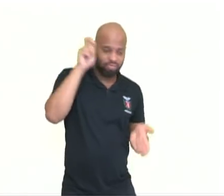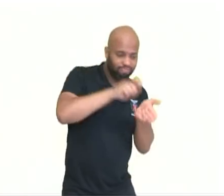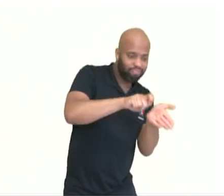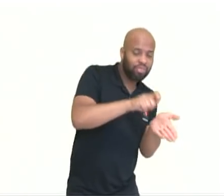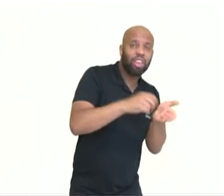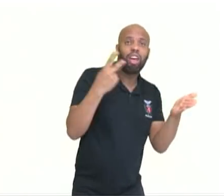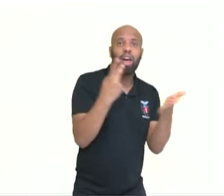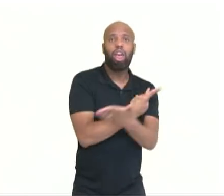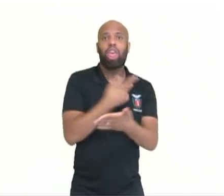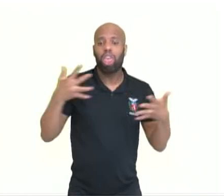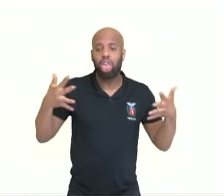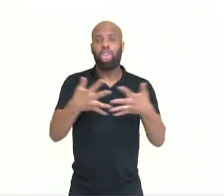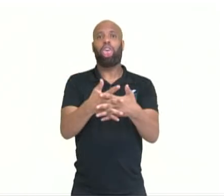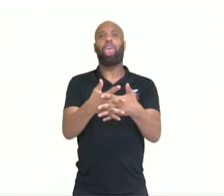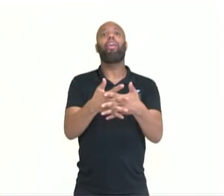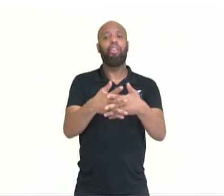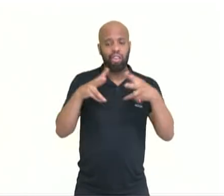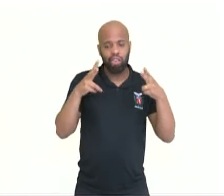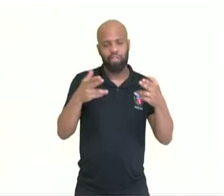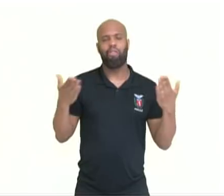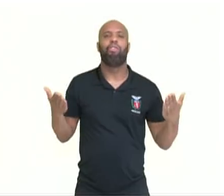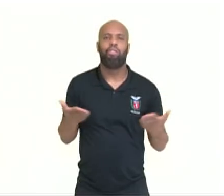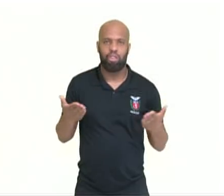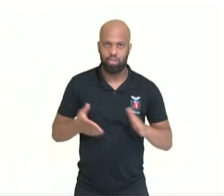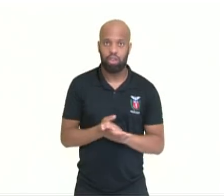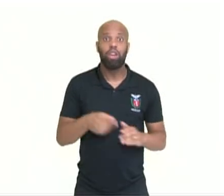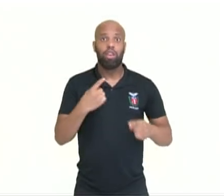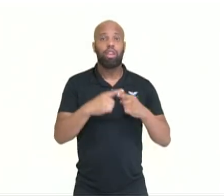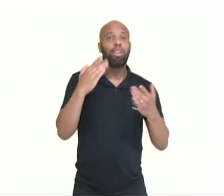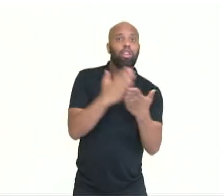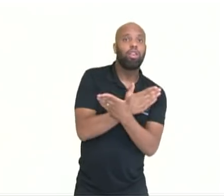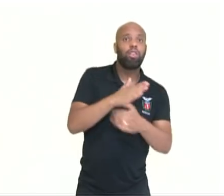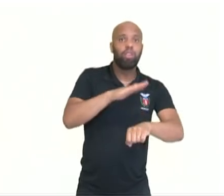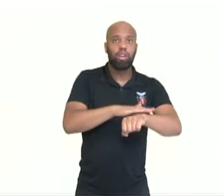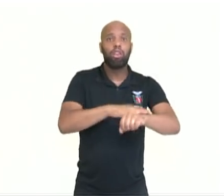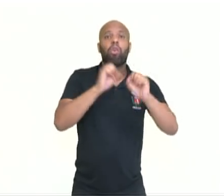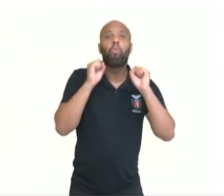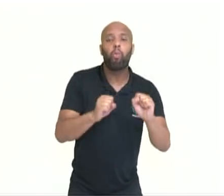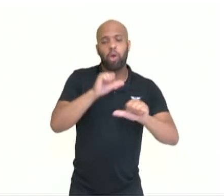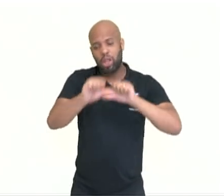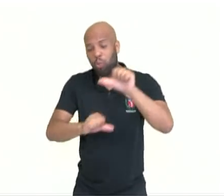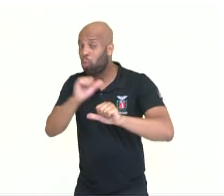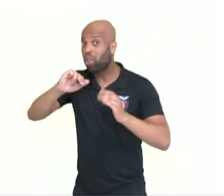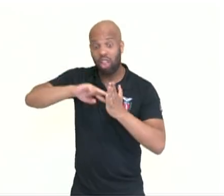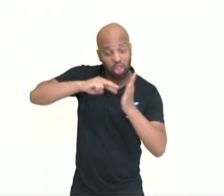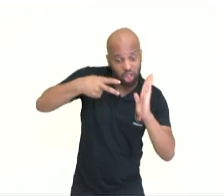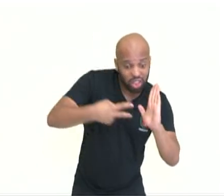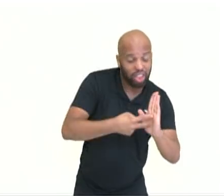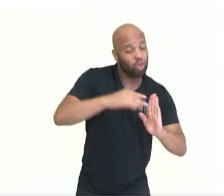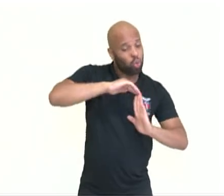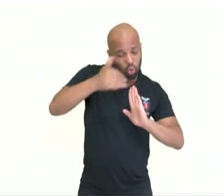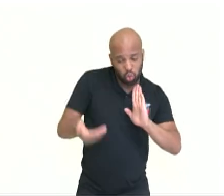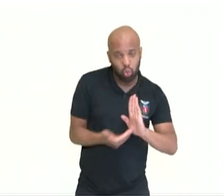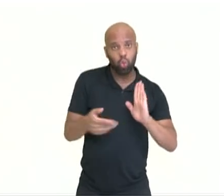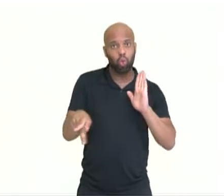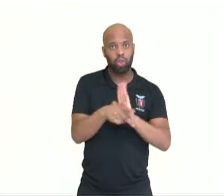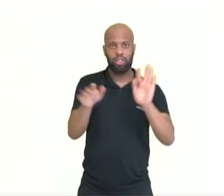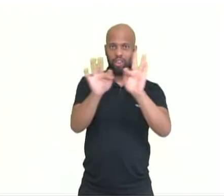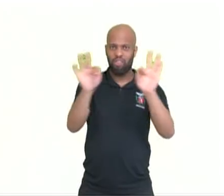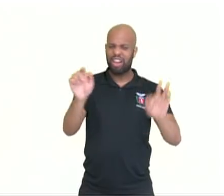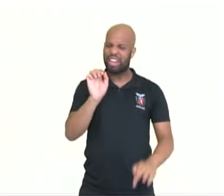uma confusão como agora. Às vezes, podemos alterar todo o sentido de uma frase, disseram